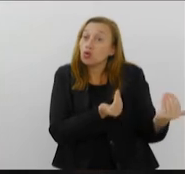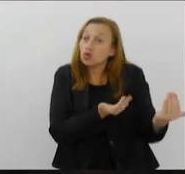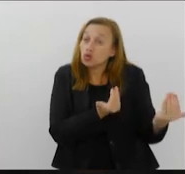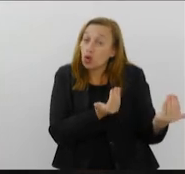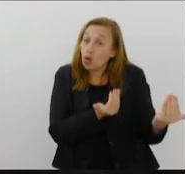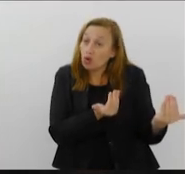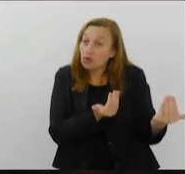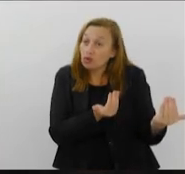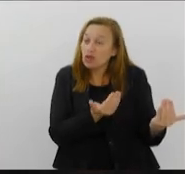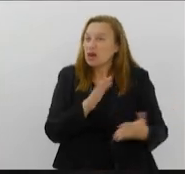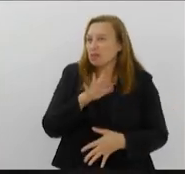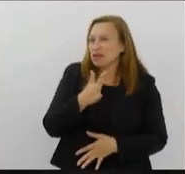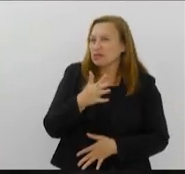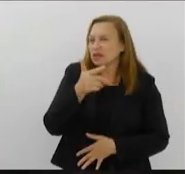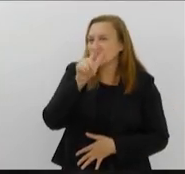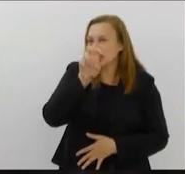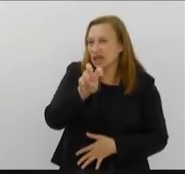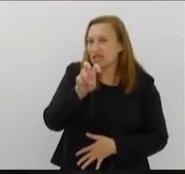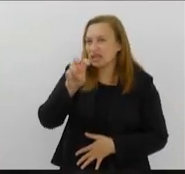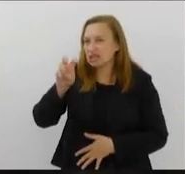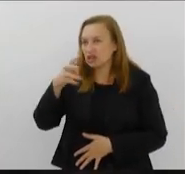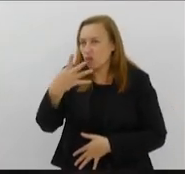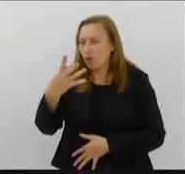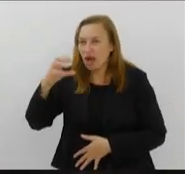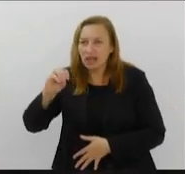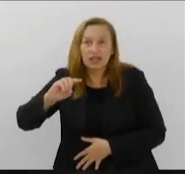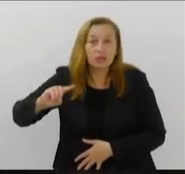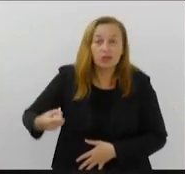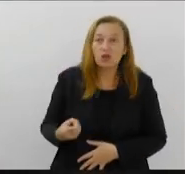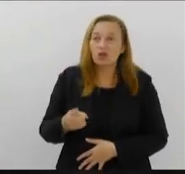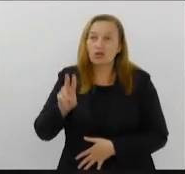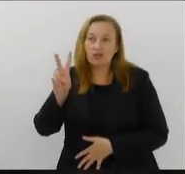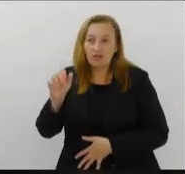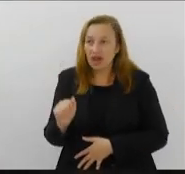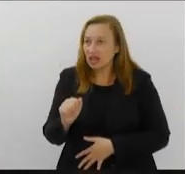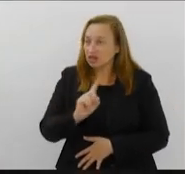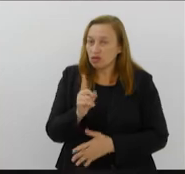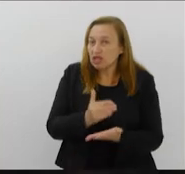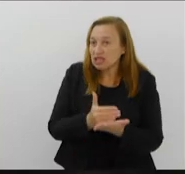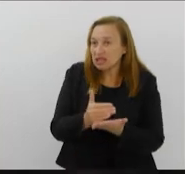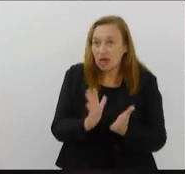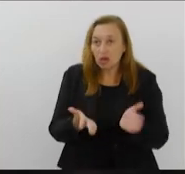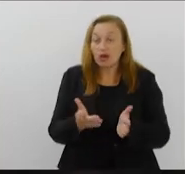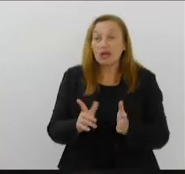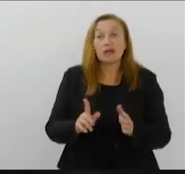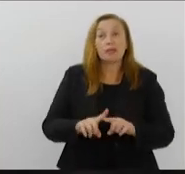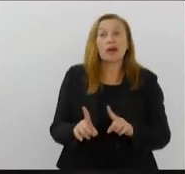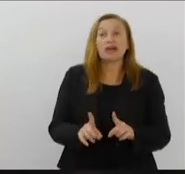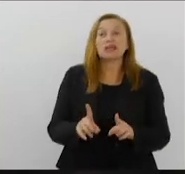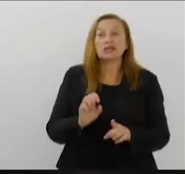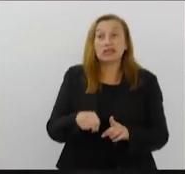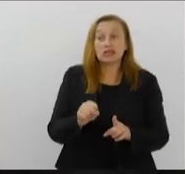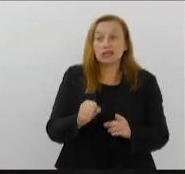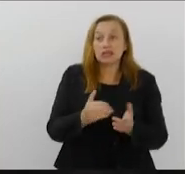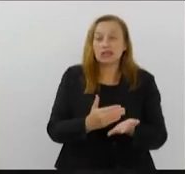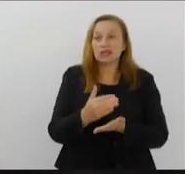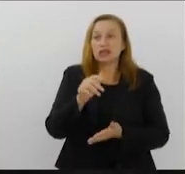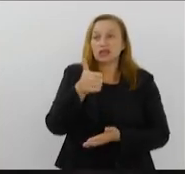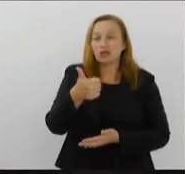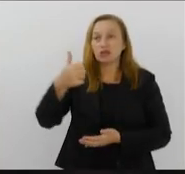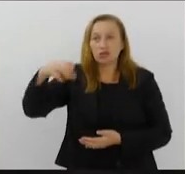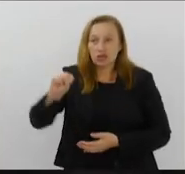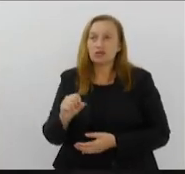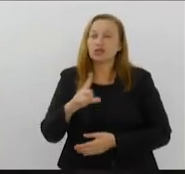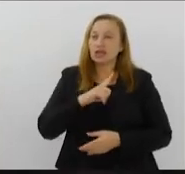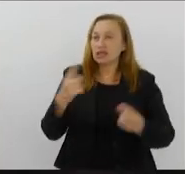anos não vão, são mais ou menos 540 mil vagas. Esse cenário não é de agora, é desde 2018, a gente tem esse desafio, né,